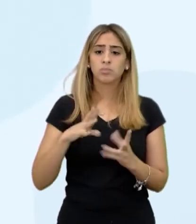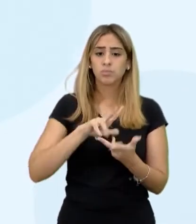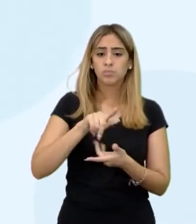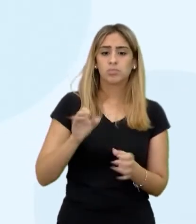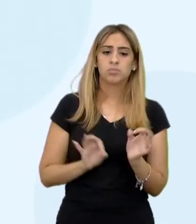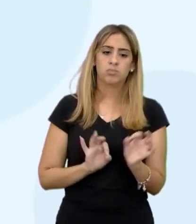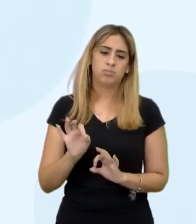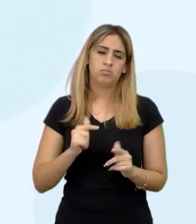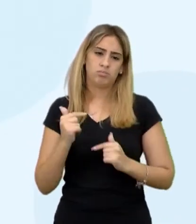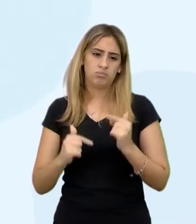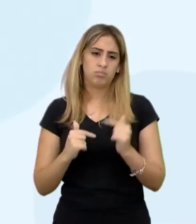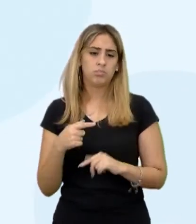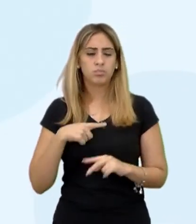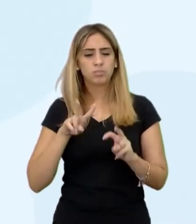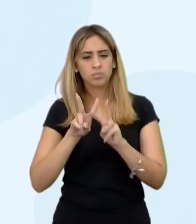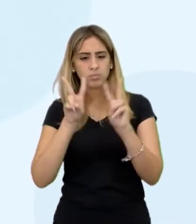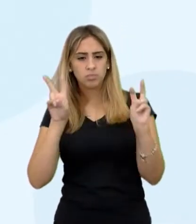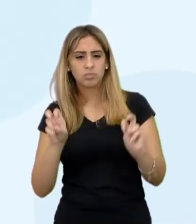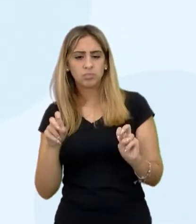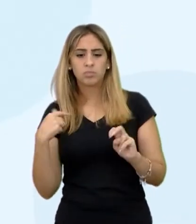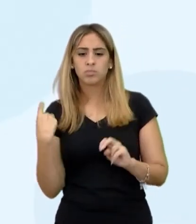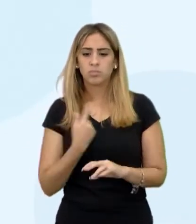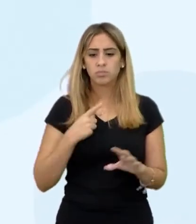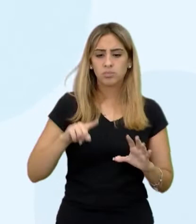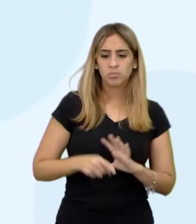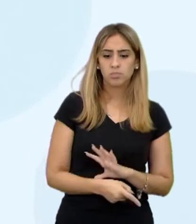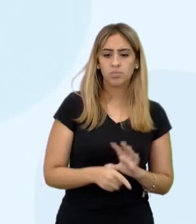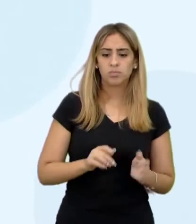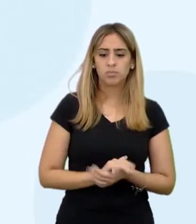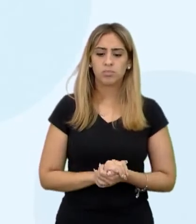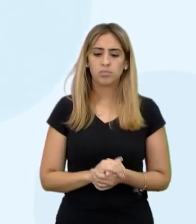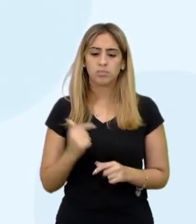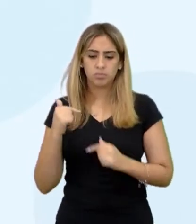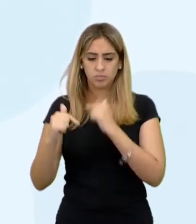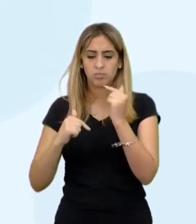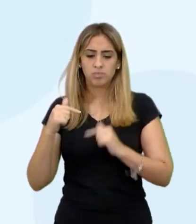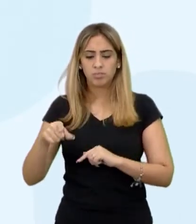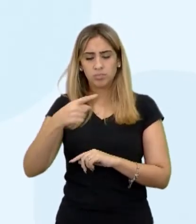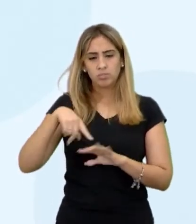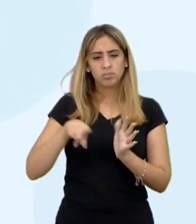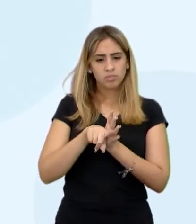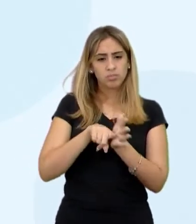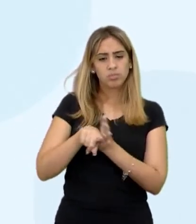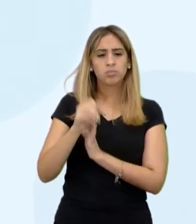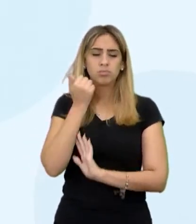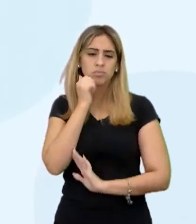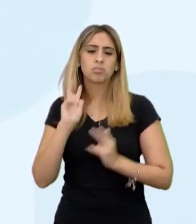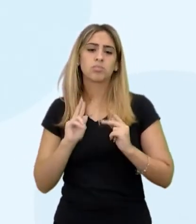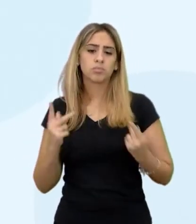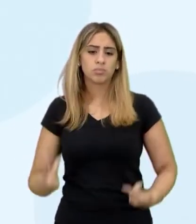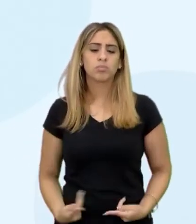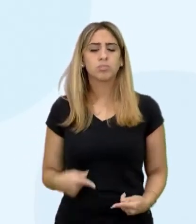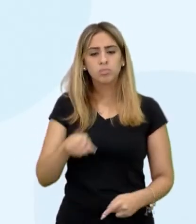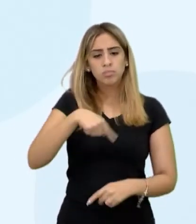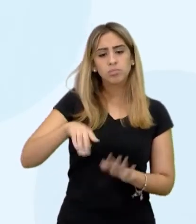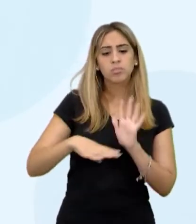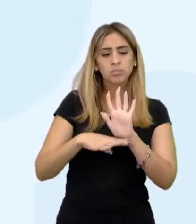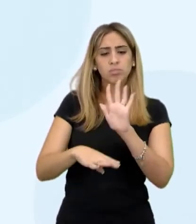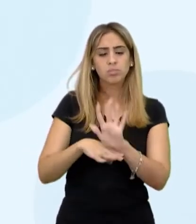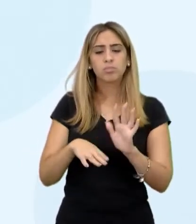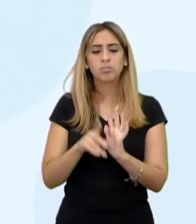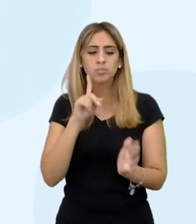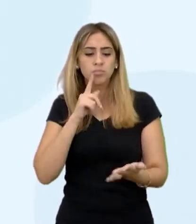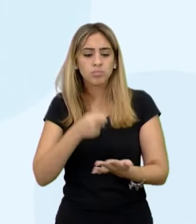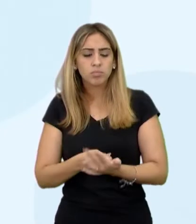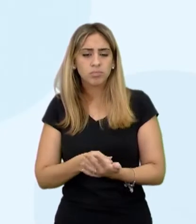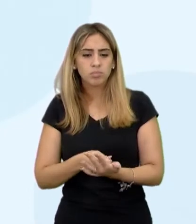trabalho? A gente tem a questão, né, que o nosso aprofundamento e o trabalho dos pesquisadores da área de ciências humanas, ele contribui